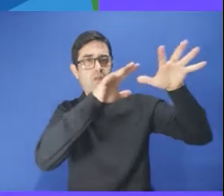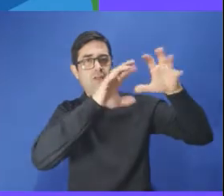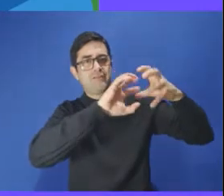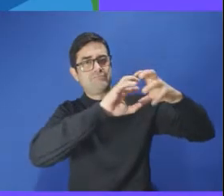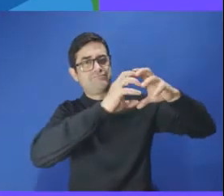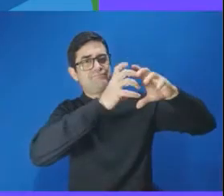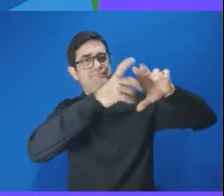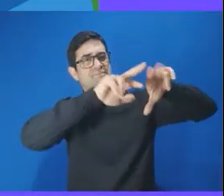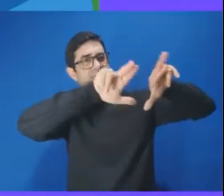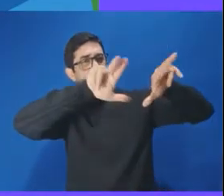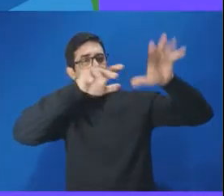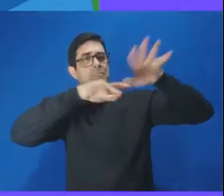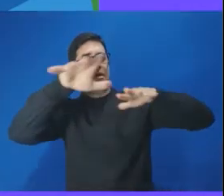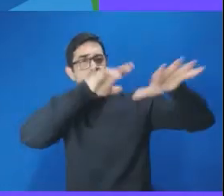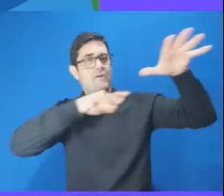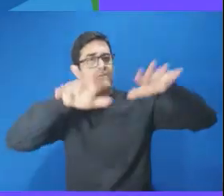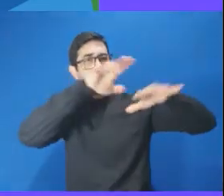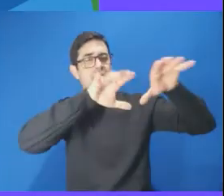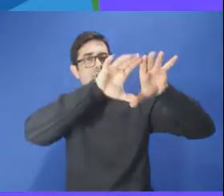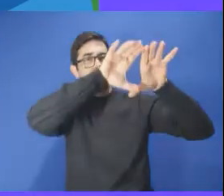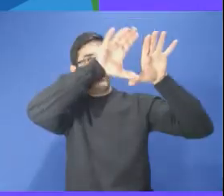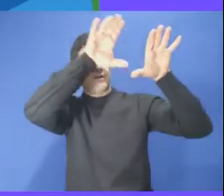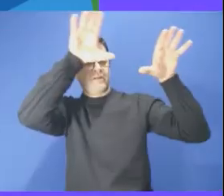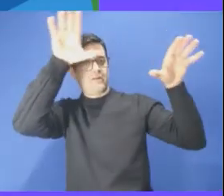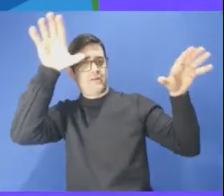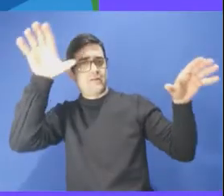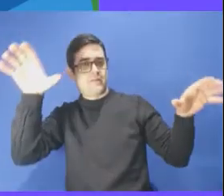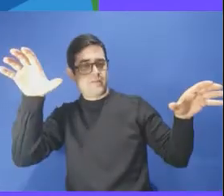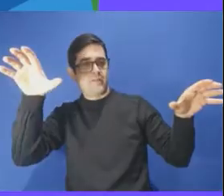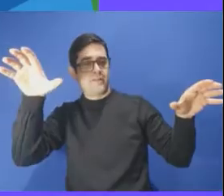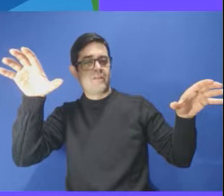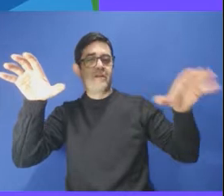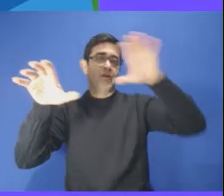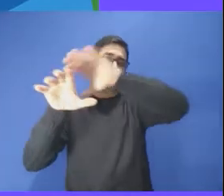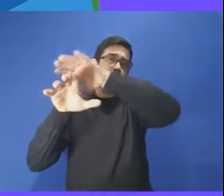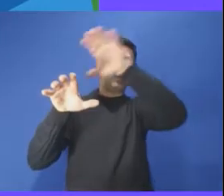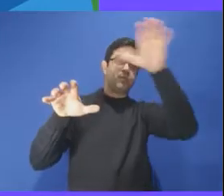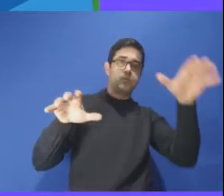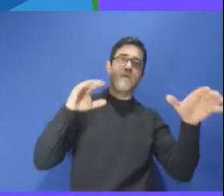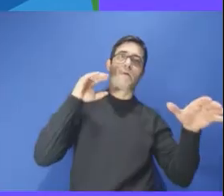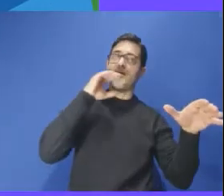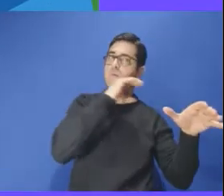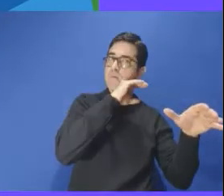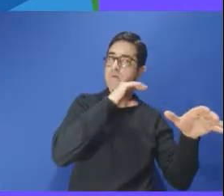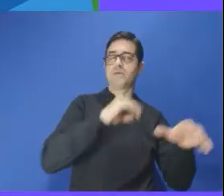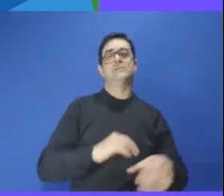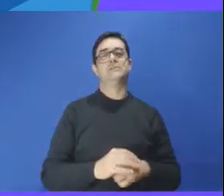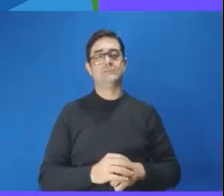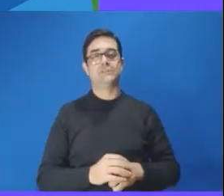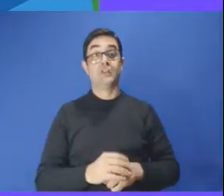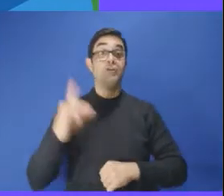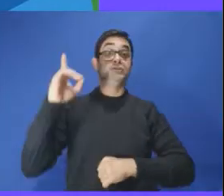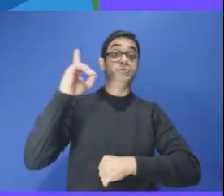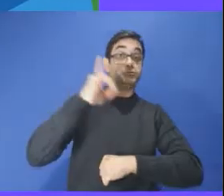torcer. E essa movimentação, essa agitação dessas moléculas aumenta a temperatura da atmosfera. Então vejam que durante